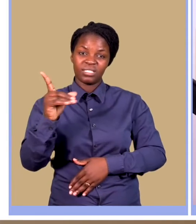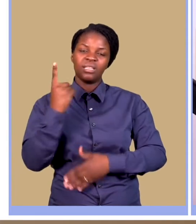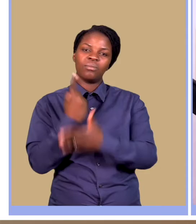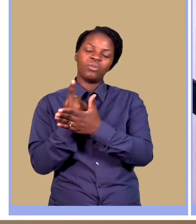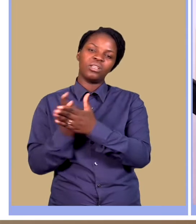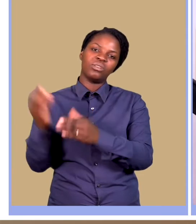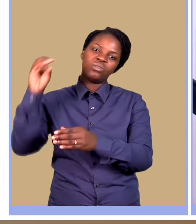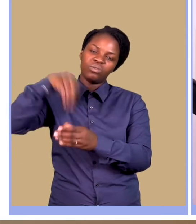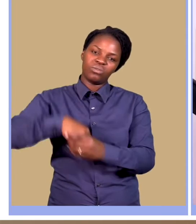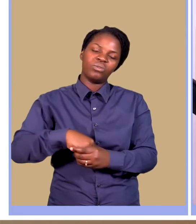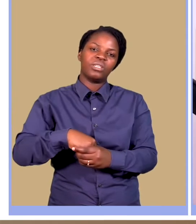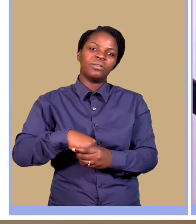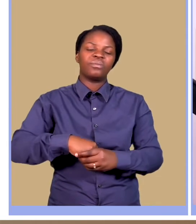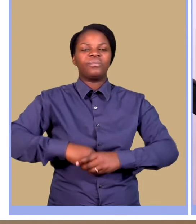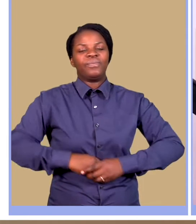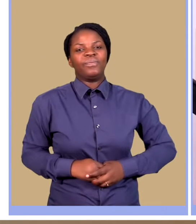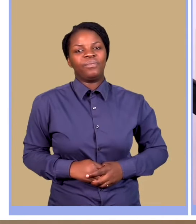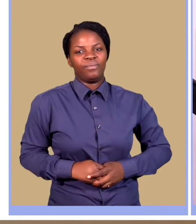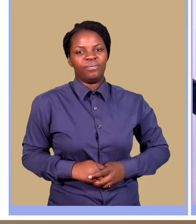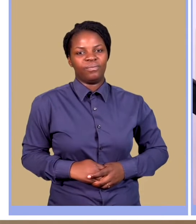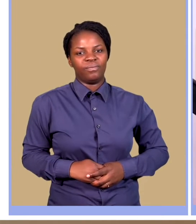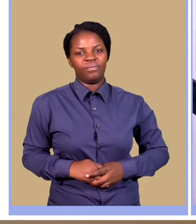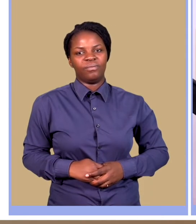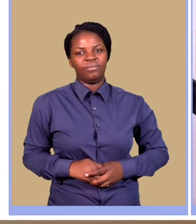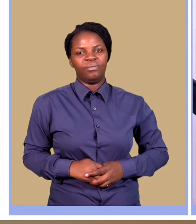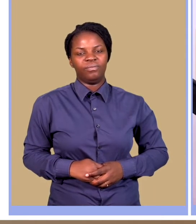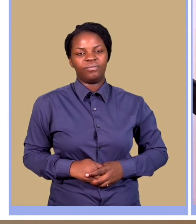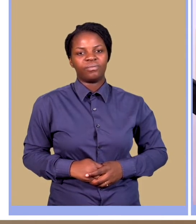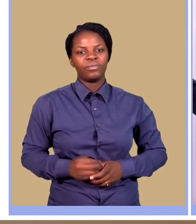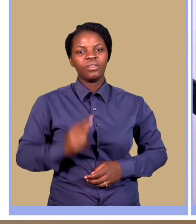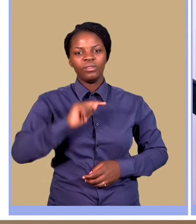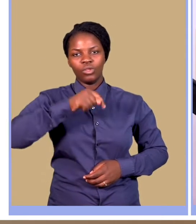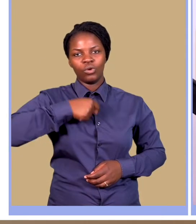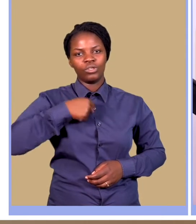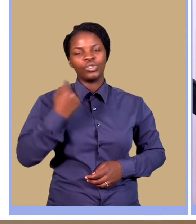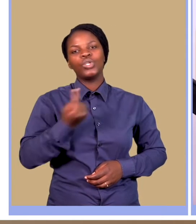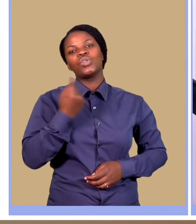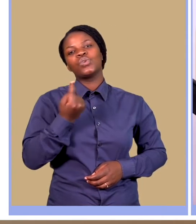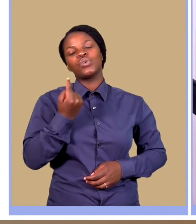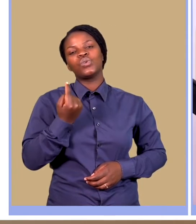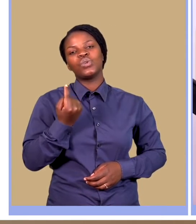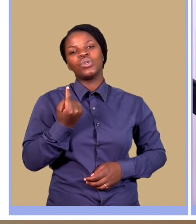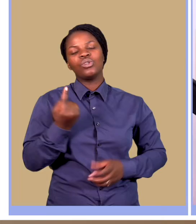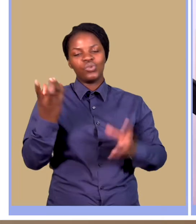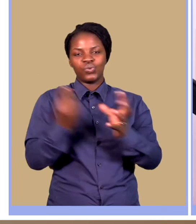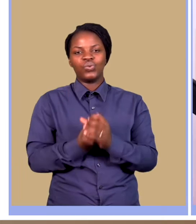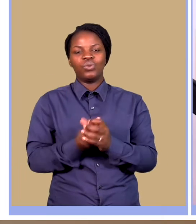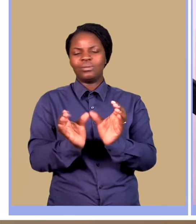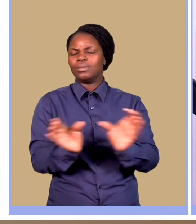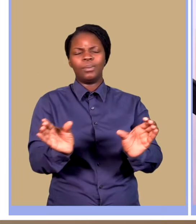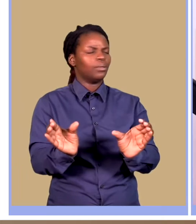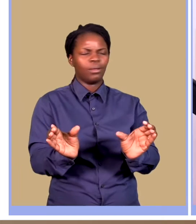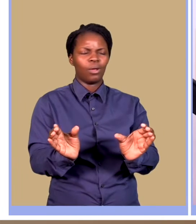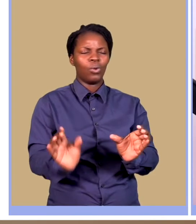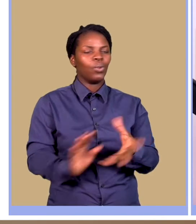um único povo, não há separação, somos todos seres humanos e somos, digamos, todos